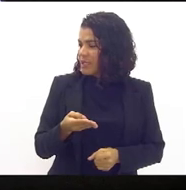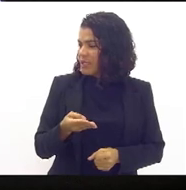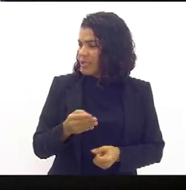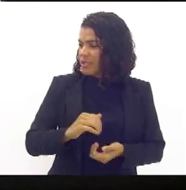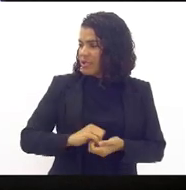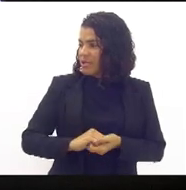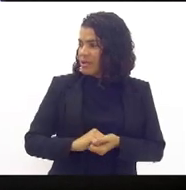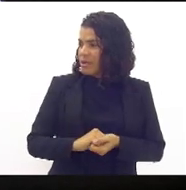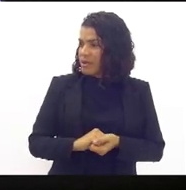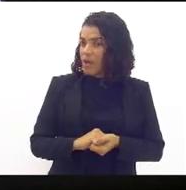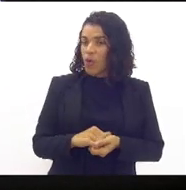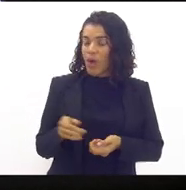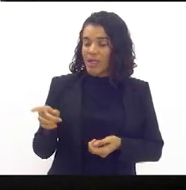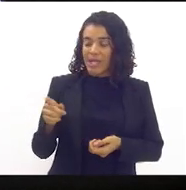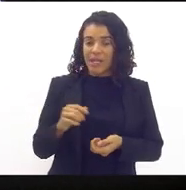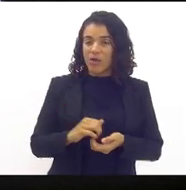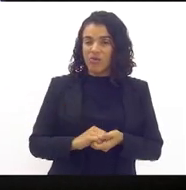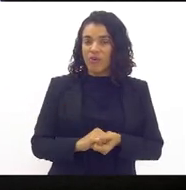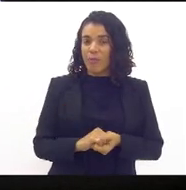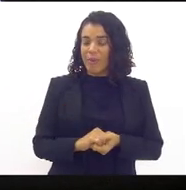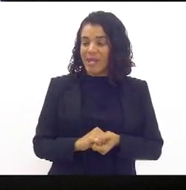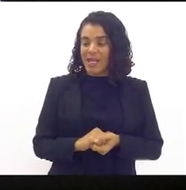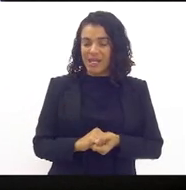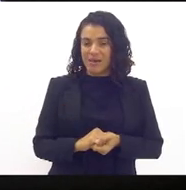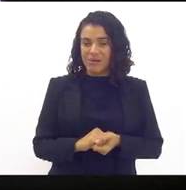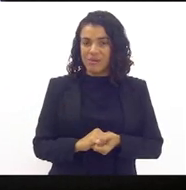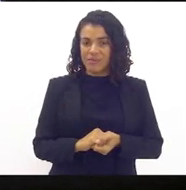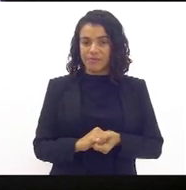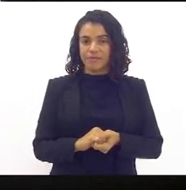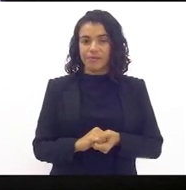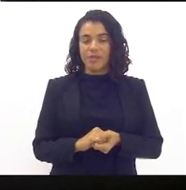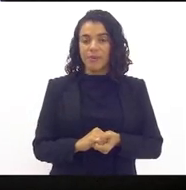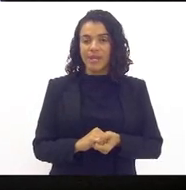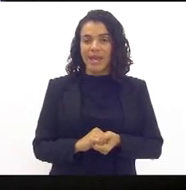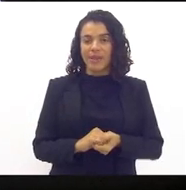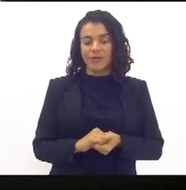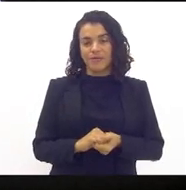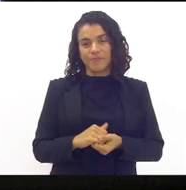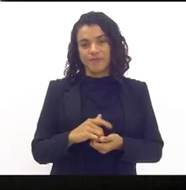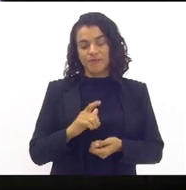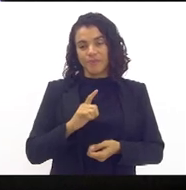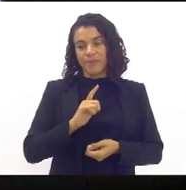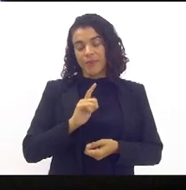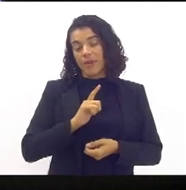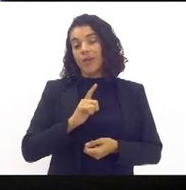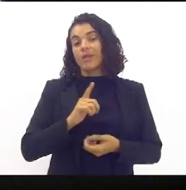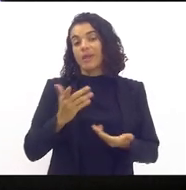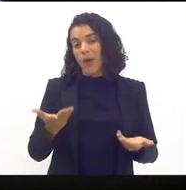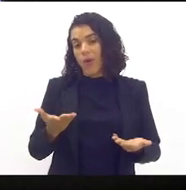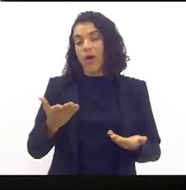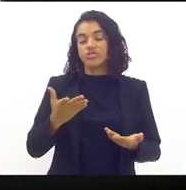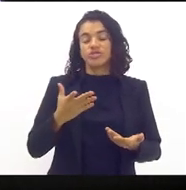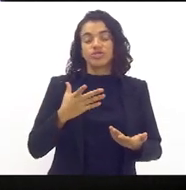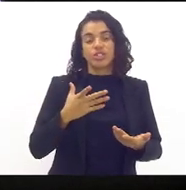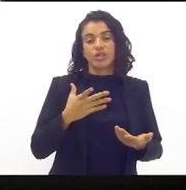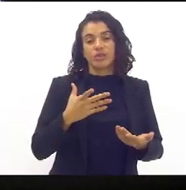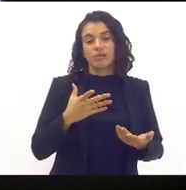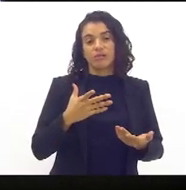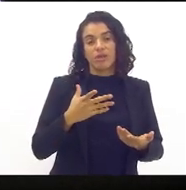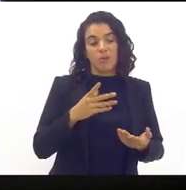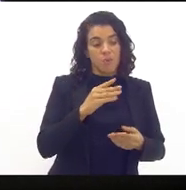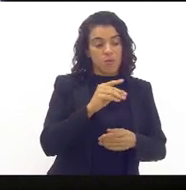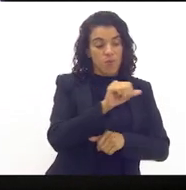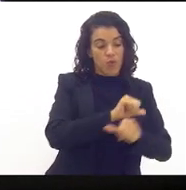6 bi também em relação ao período no exercício anterior. Então, a gente sai de um